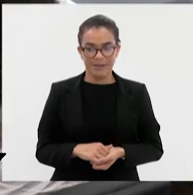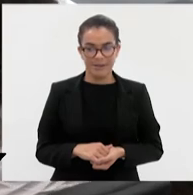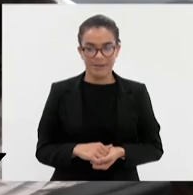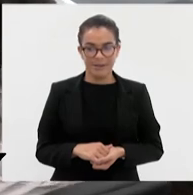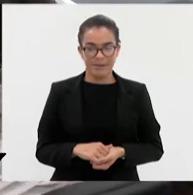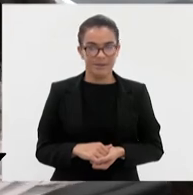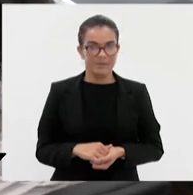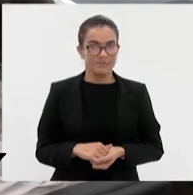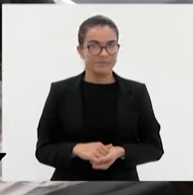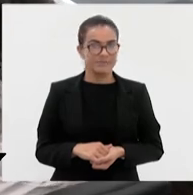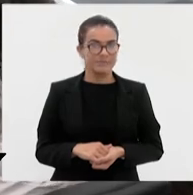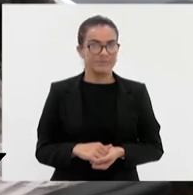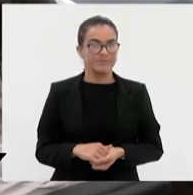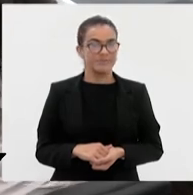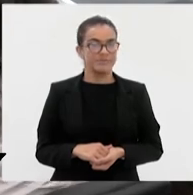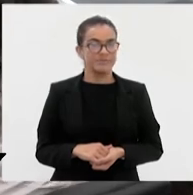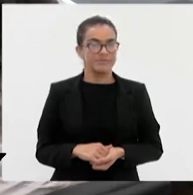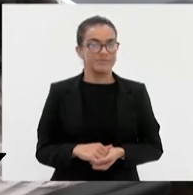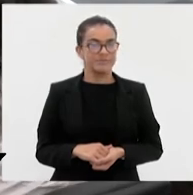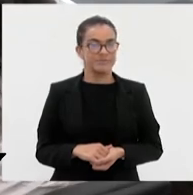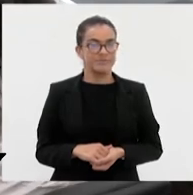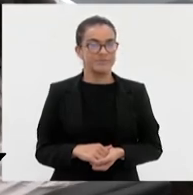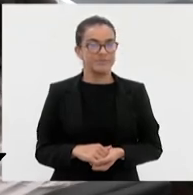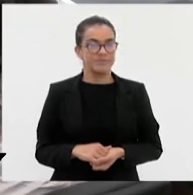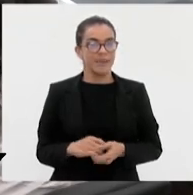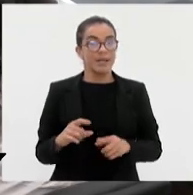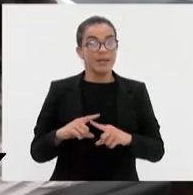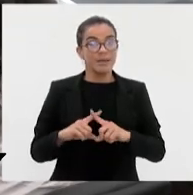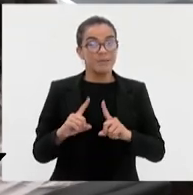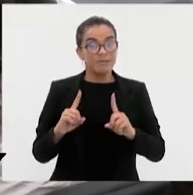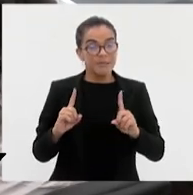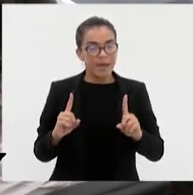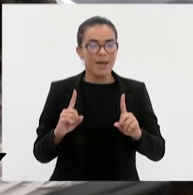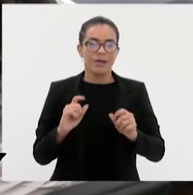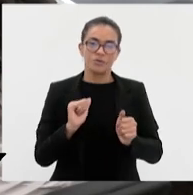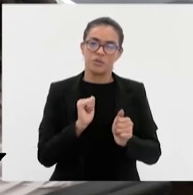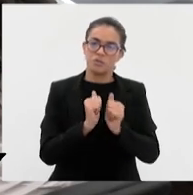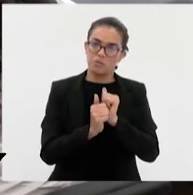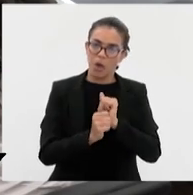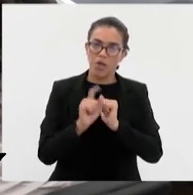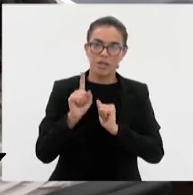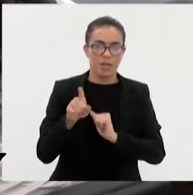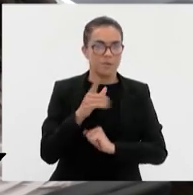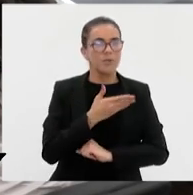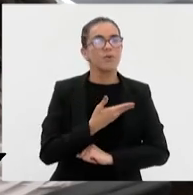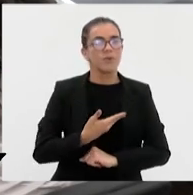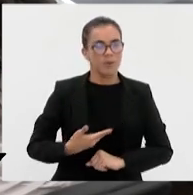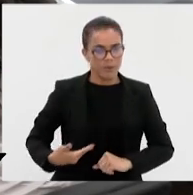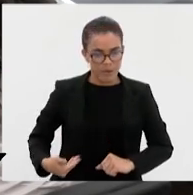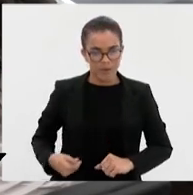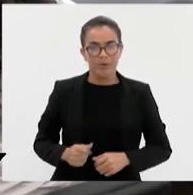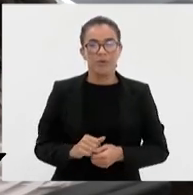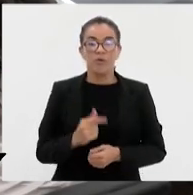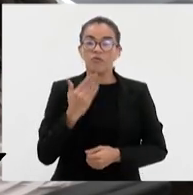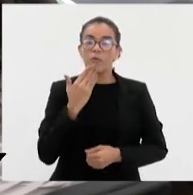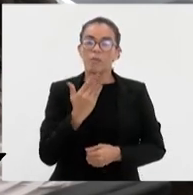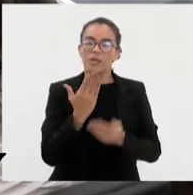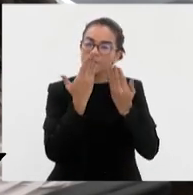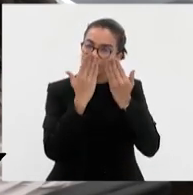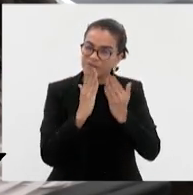Elas são privadas, mas os esportes são públicos. Eu vou pedir vista por uma